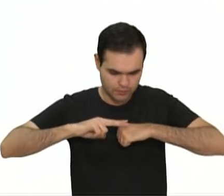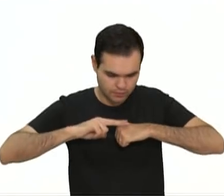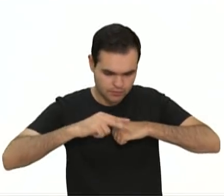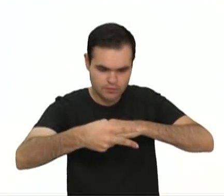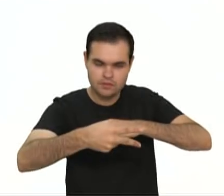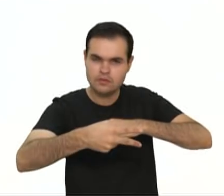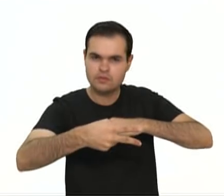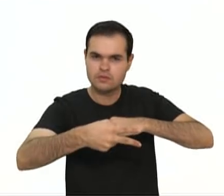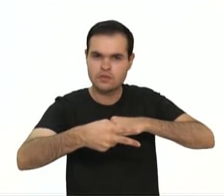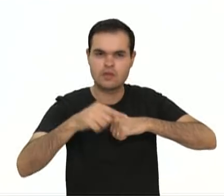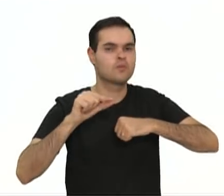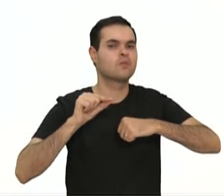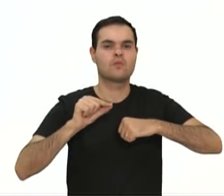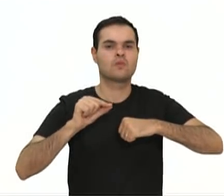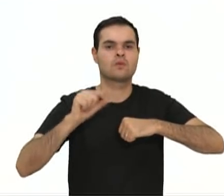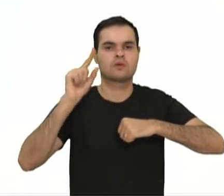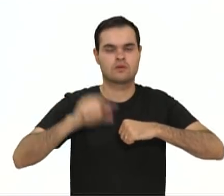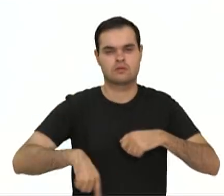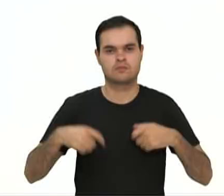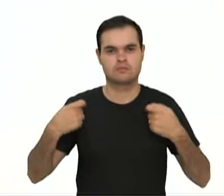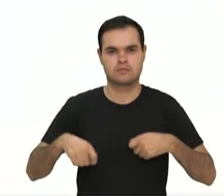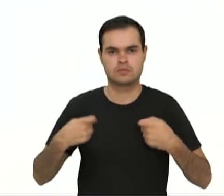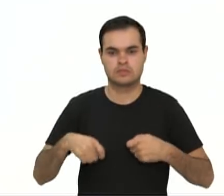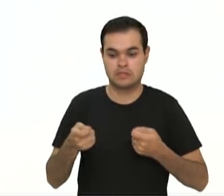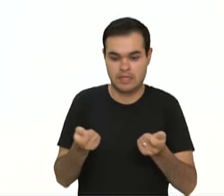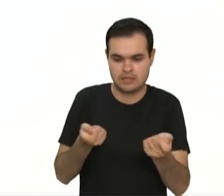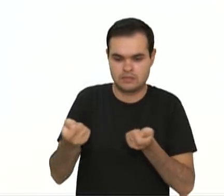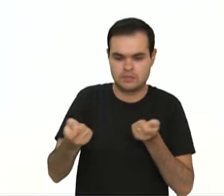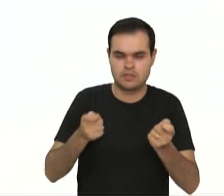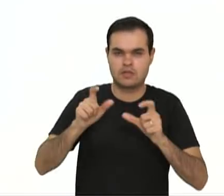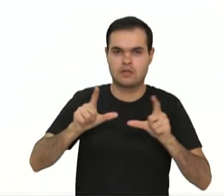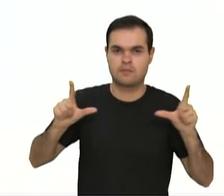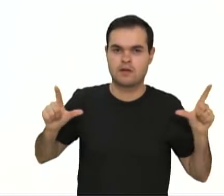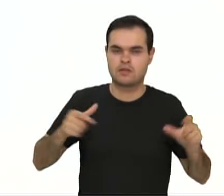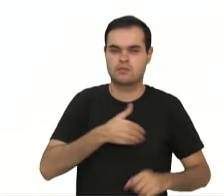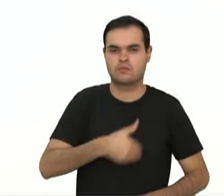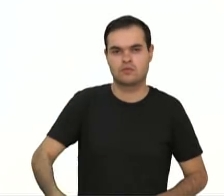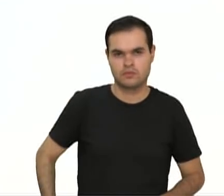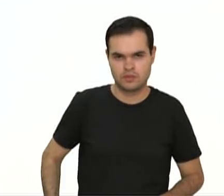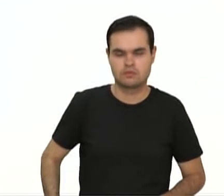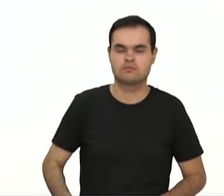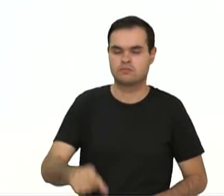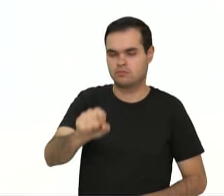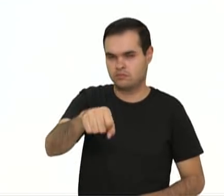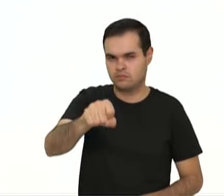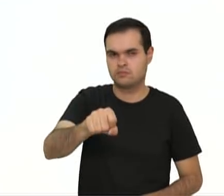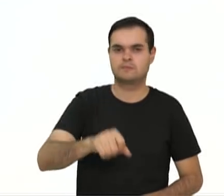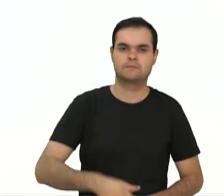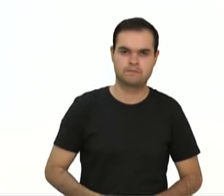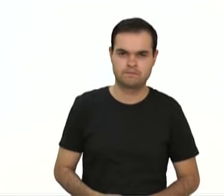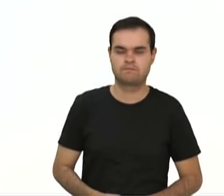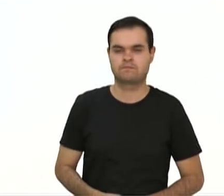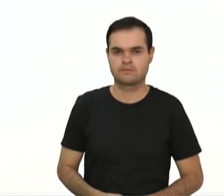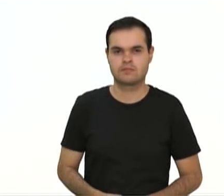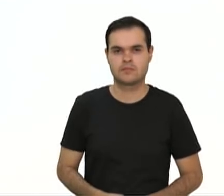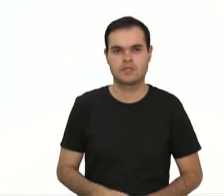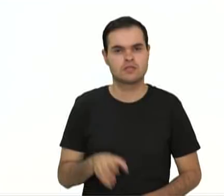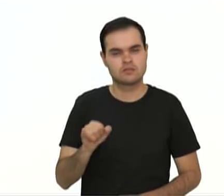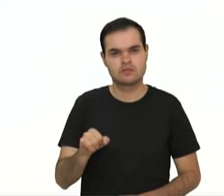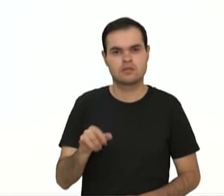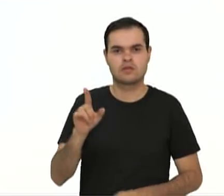7. A consequência é preciso administrar a imagem pública. Isso mesmo. Se é